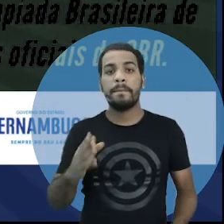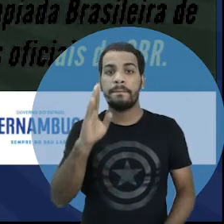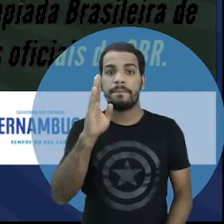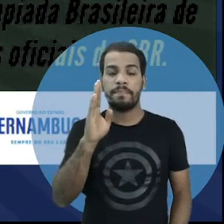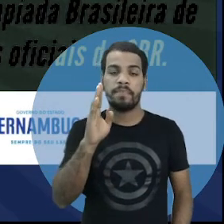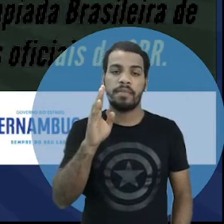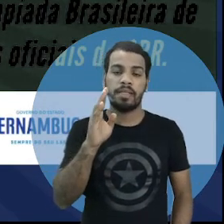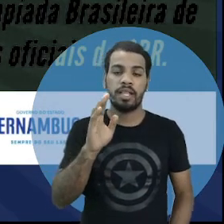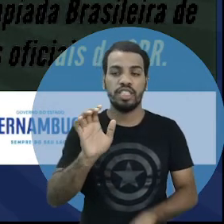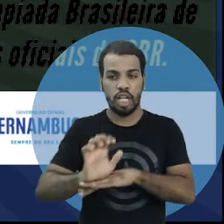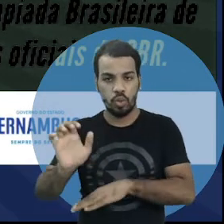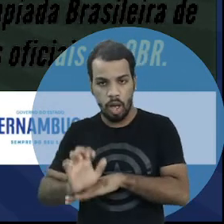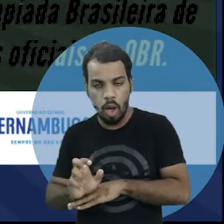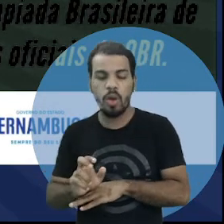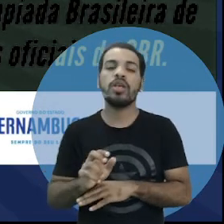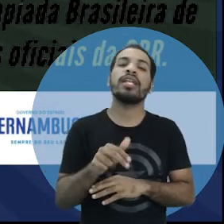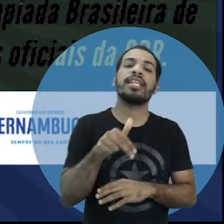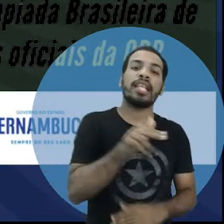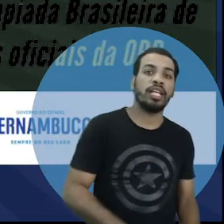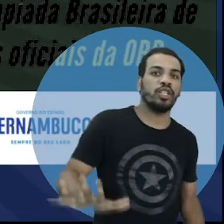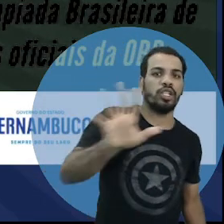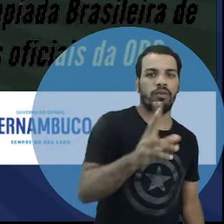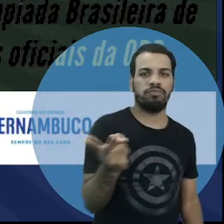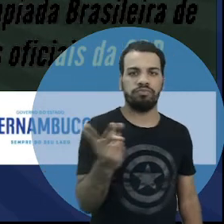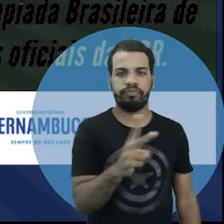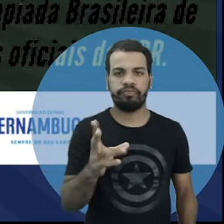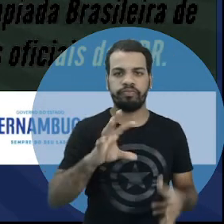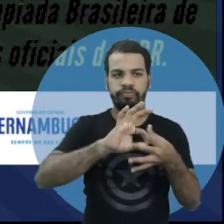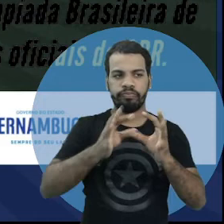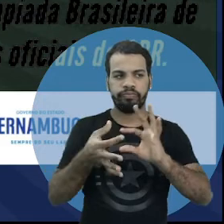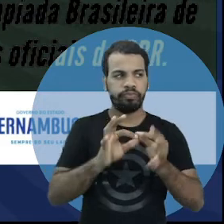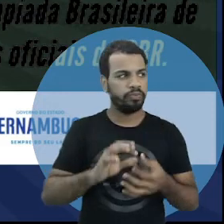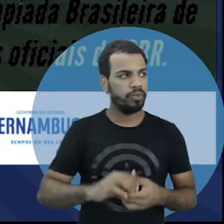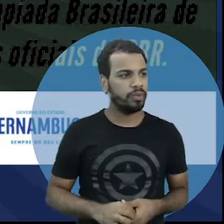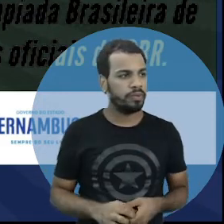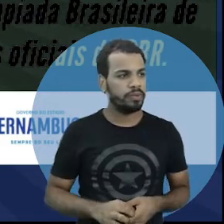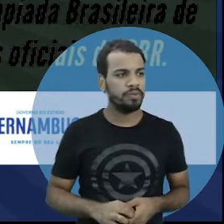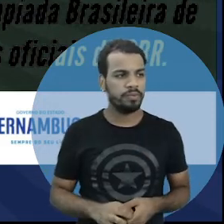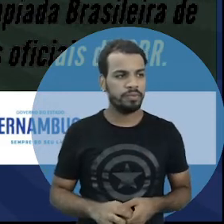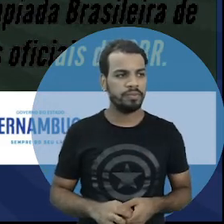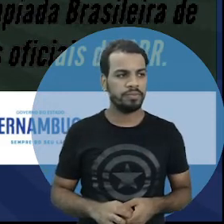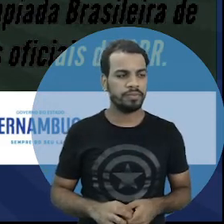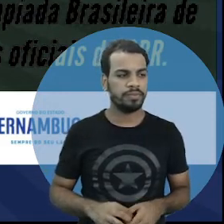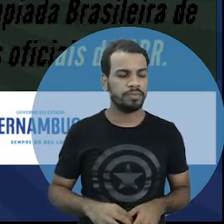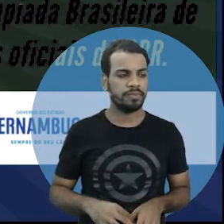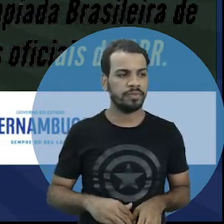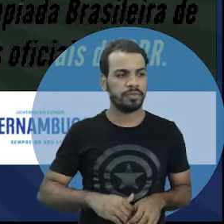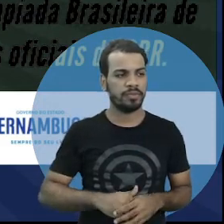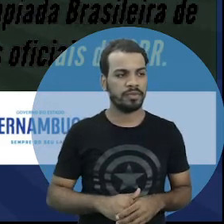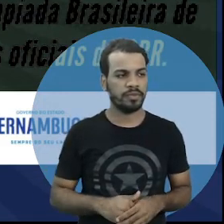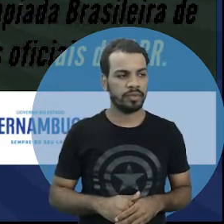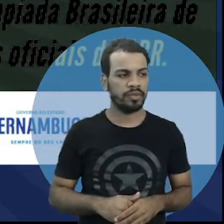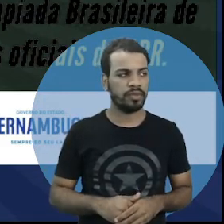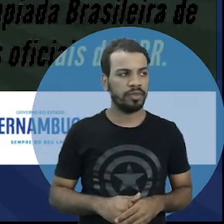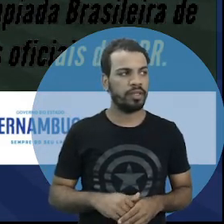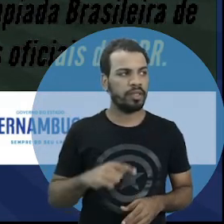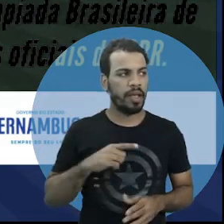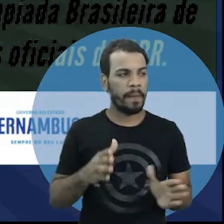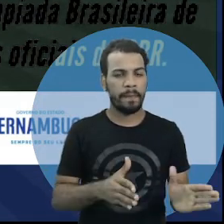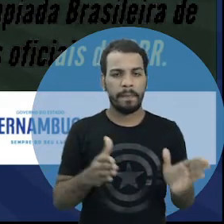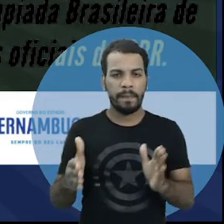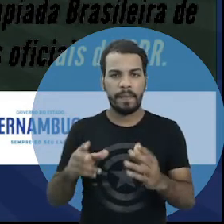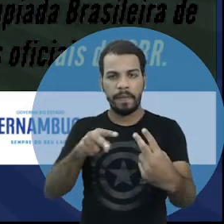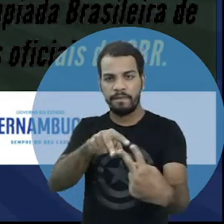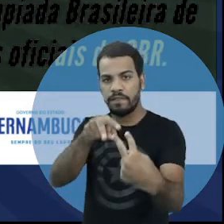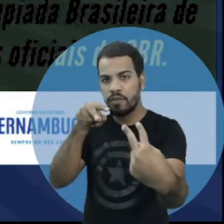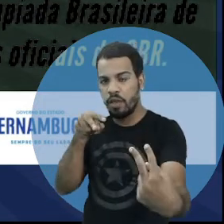brasileira, já que a Olimpíada Brasileira a Olimpíada é brasileira de robótica. Então, tem a parte tanto virtual quanto a